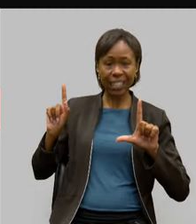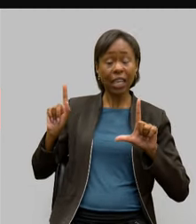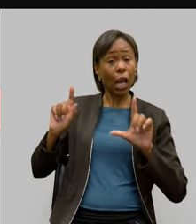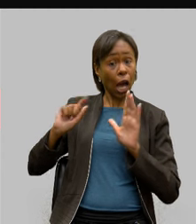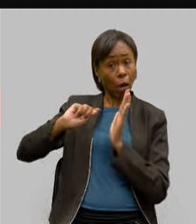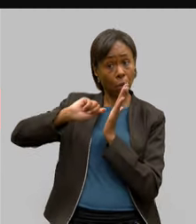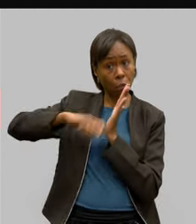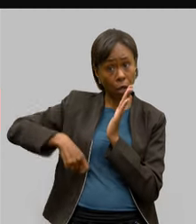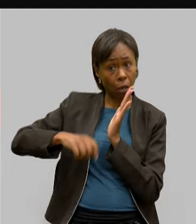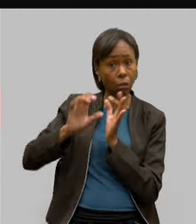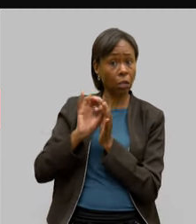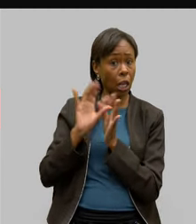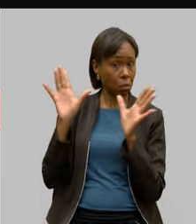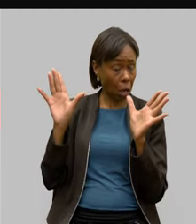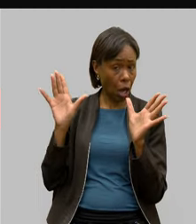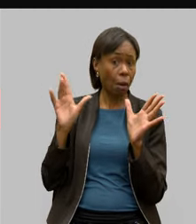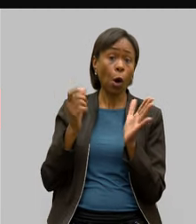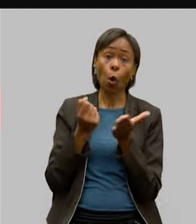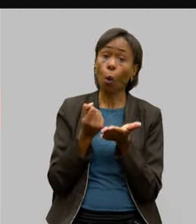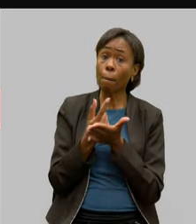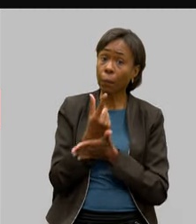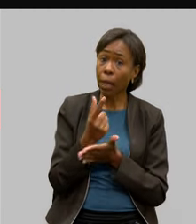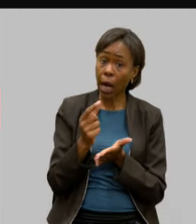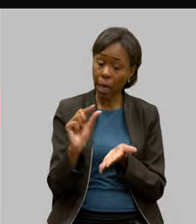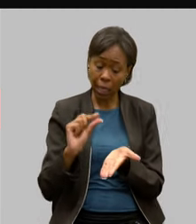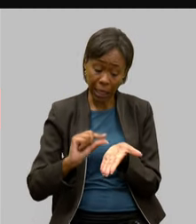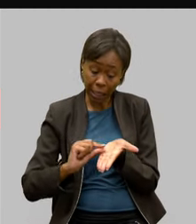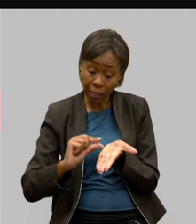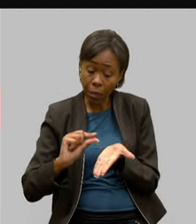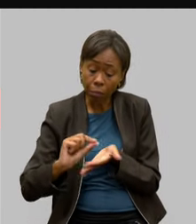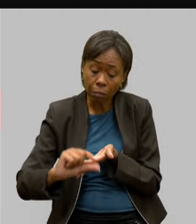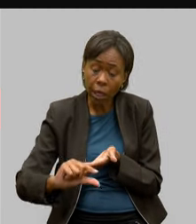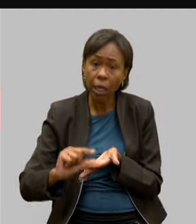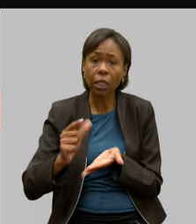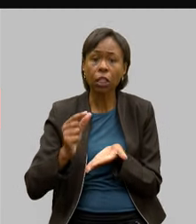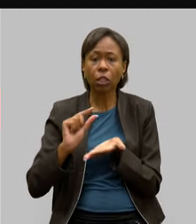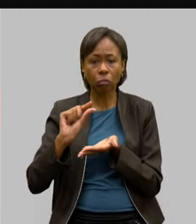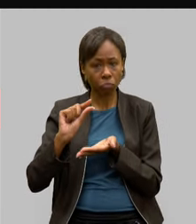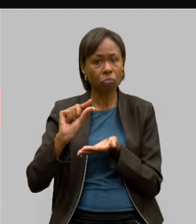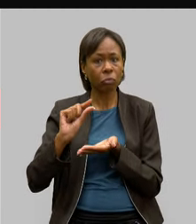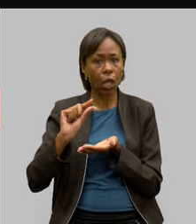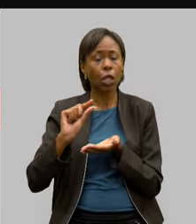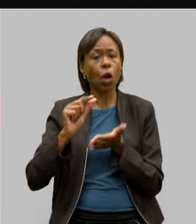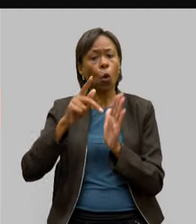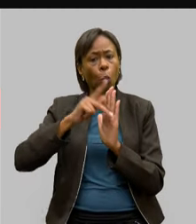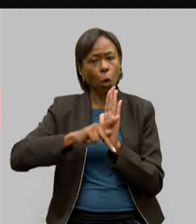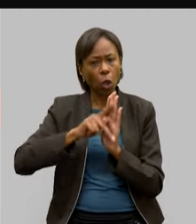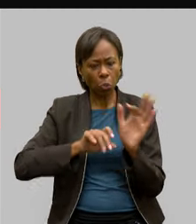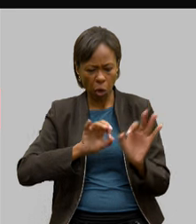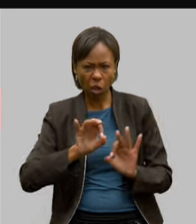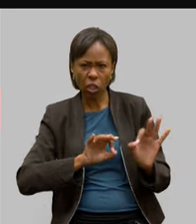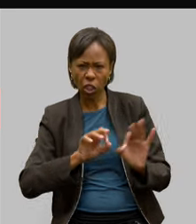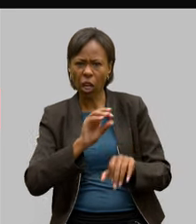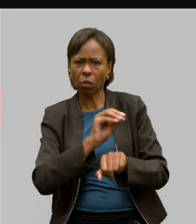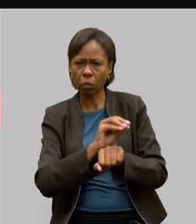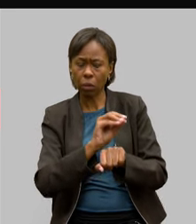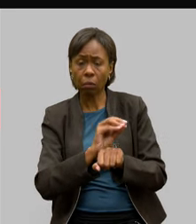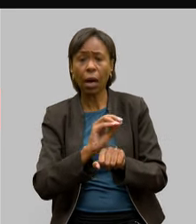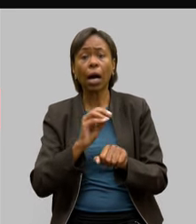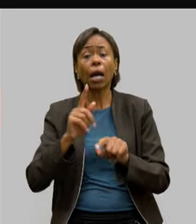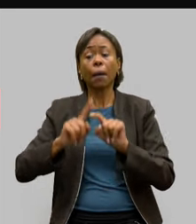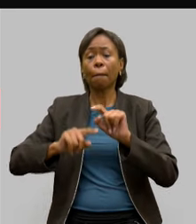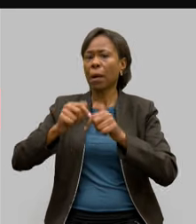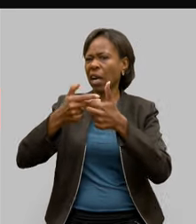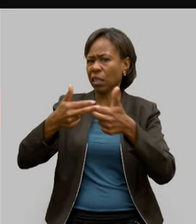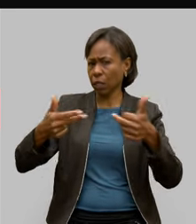para comprar as sementes cultivar meus projetos e também adquirir alguns materiais até agora a